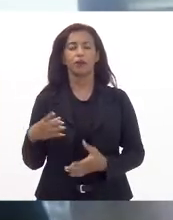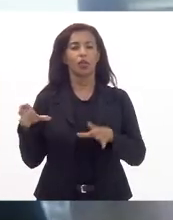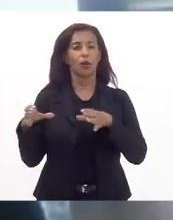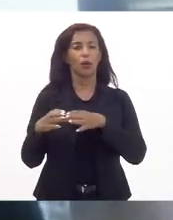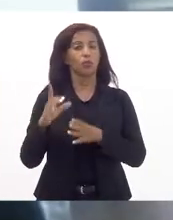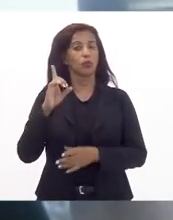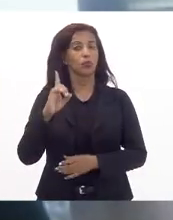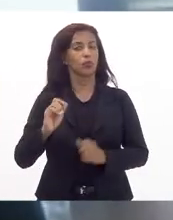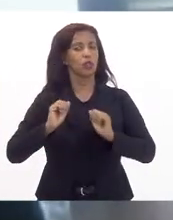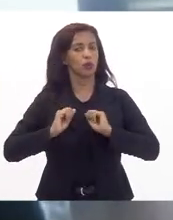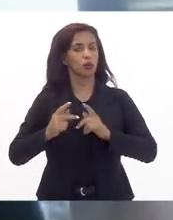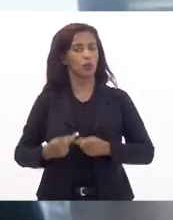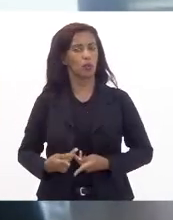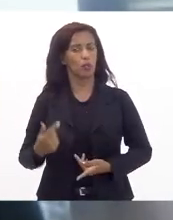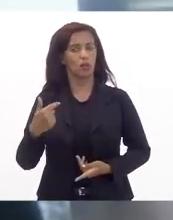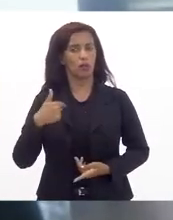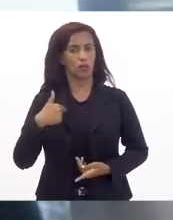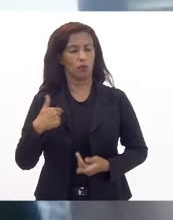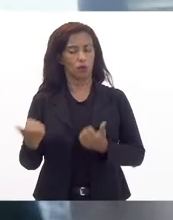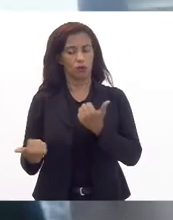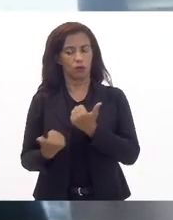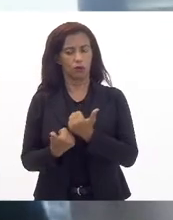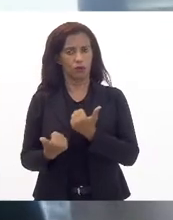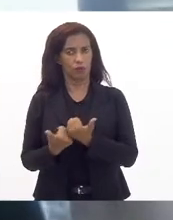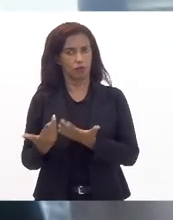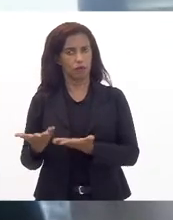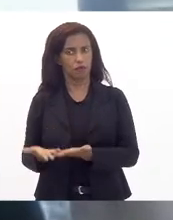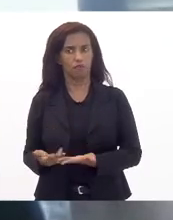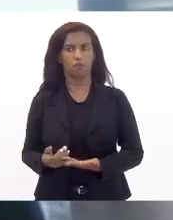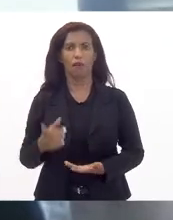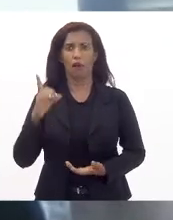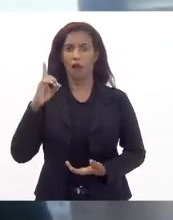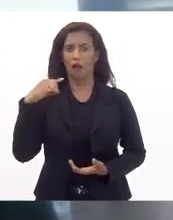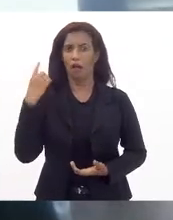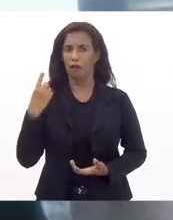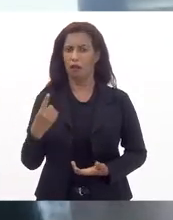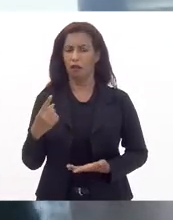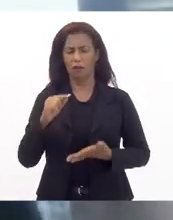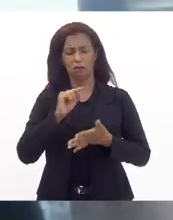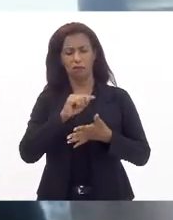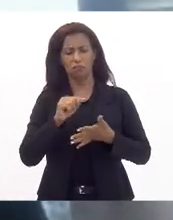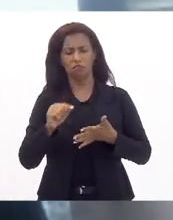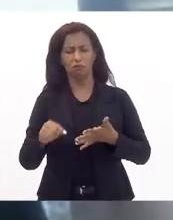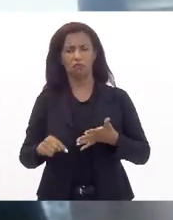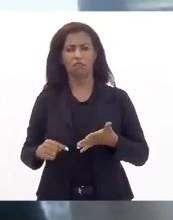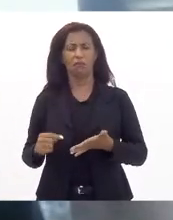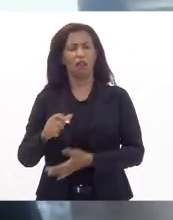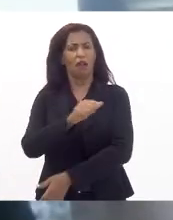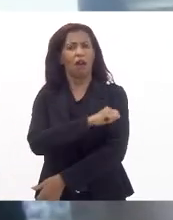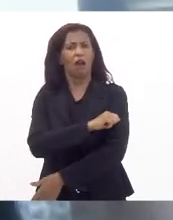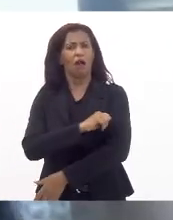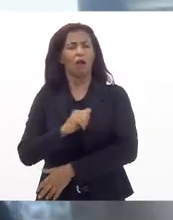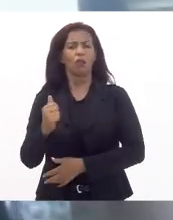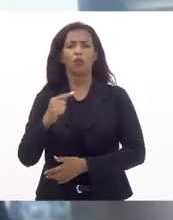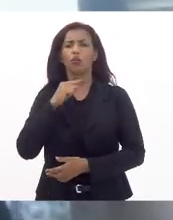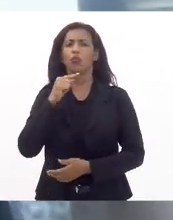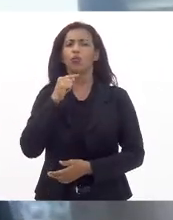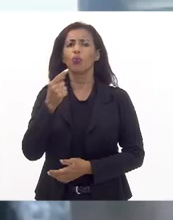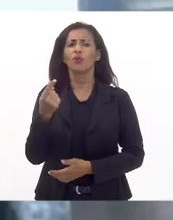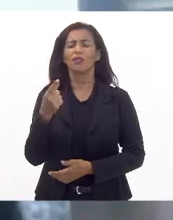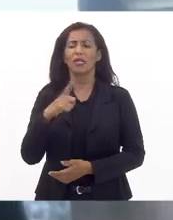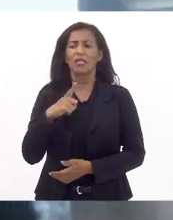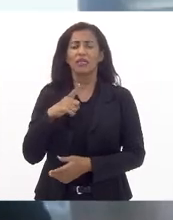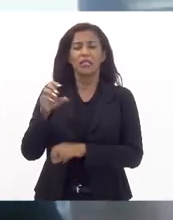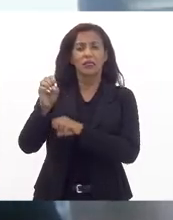da qual tenho a honra de servir se a Dani como eu conto os alunos mal consegue acessar o